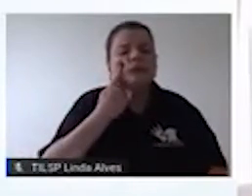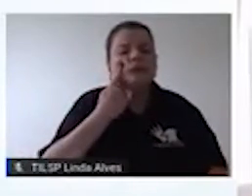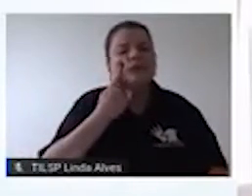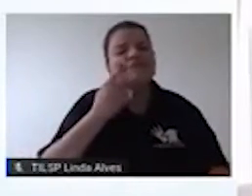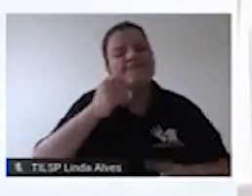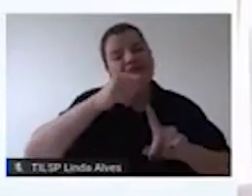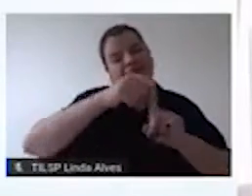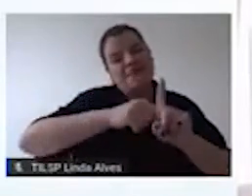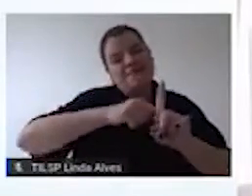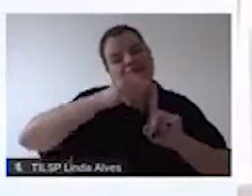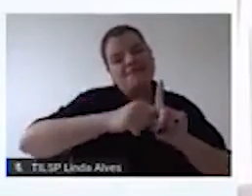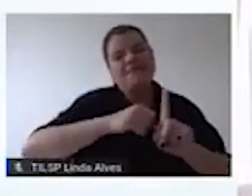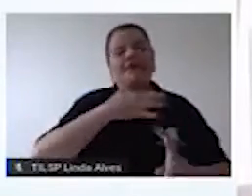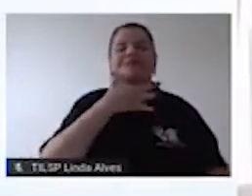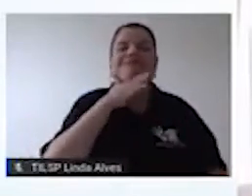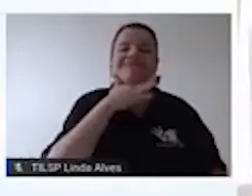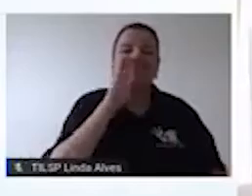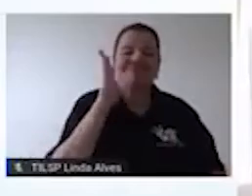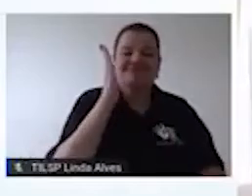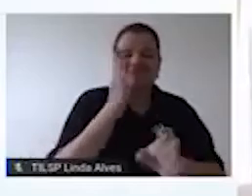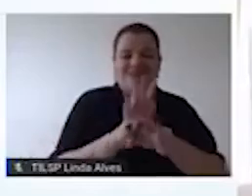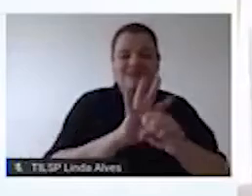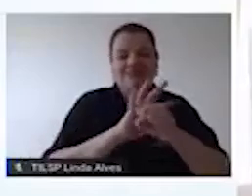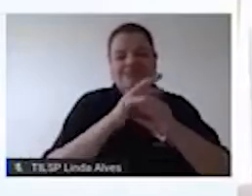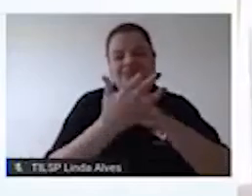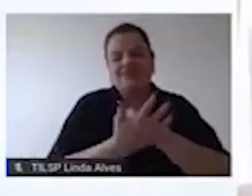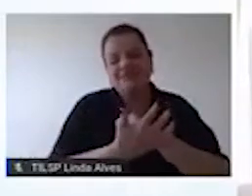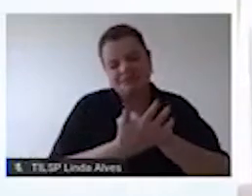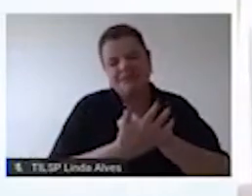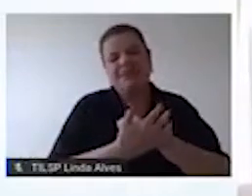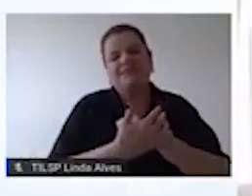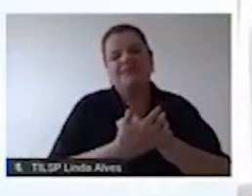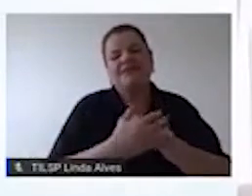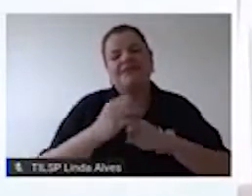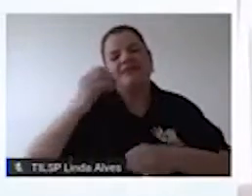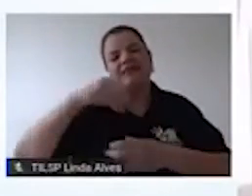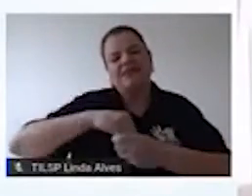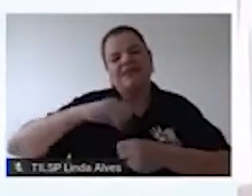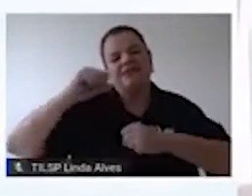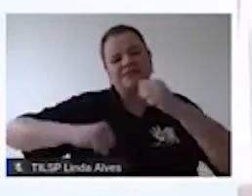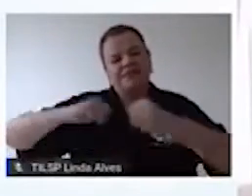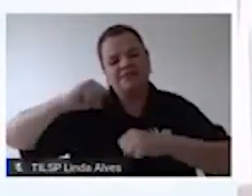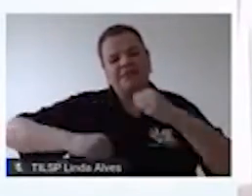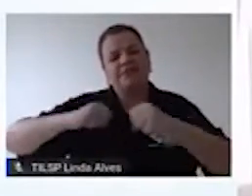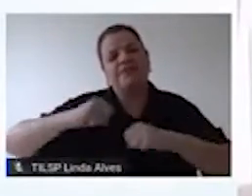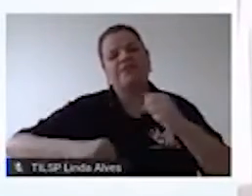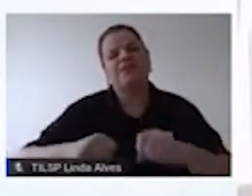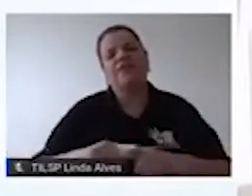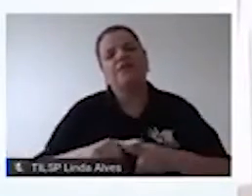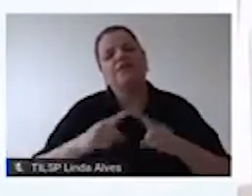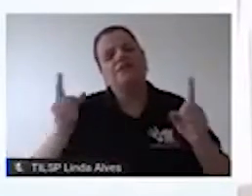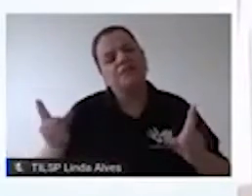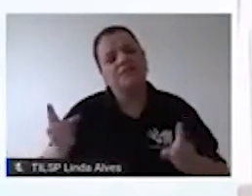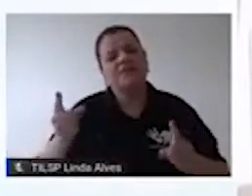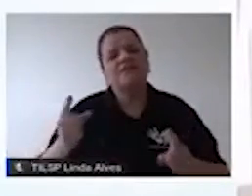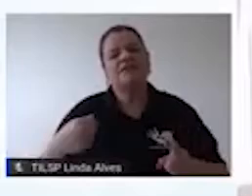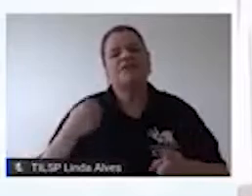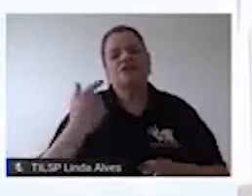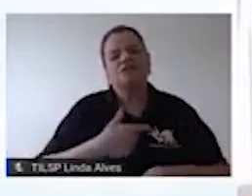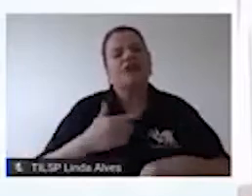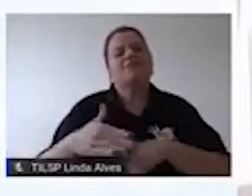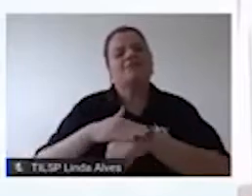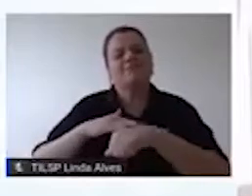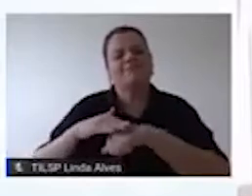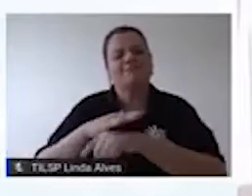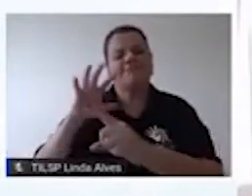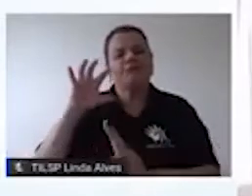de março aqui por causa da pandemia, a gente não podia mais entrar nas fábricas. Mas a nossa campanha esse ano era justamente de fazer uma conscientização com a empresa